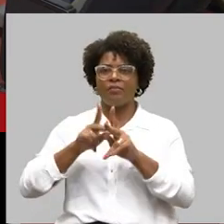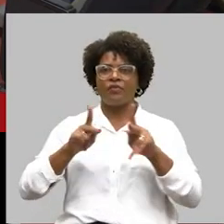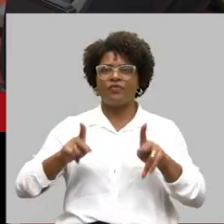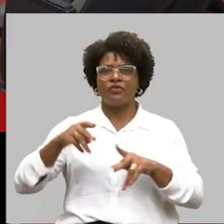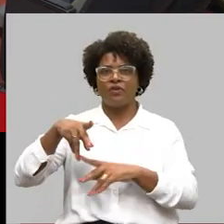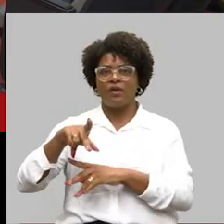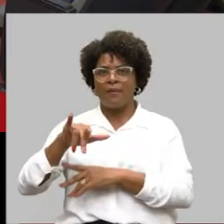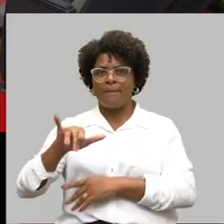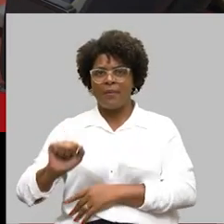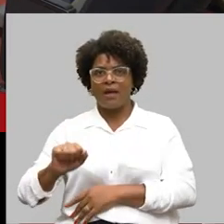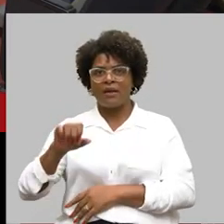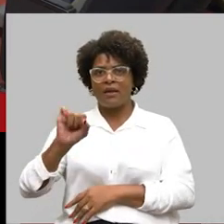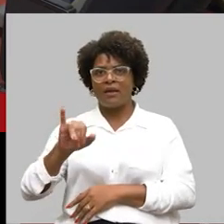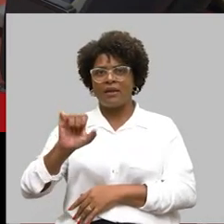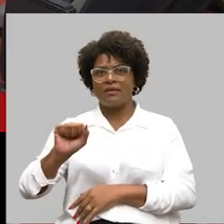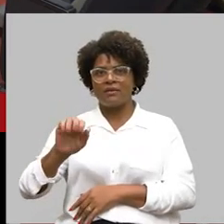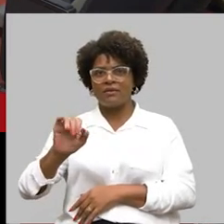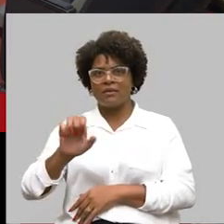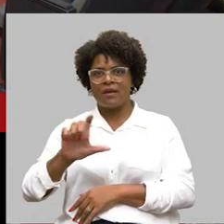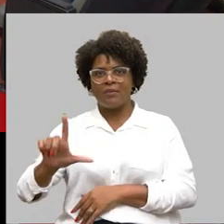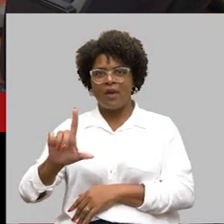da Faculdade de Educação aai